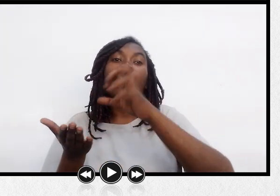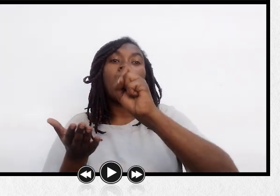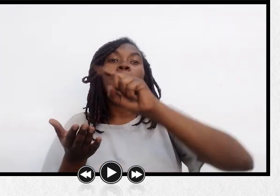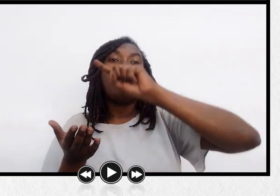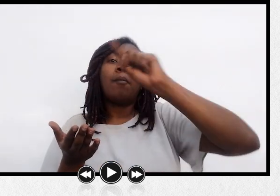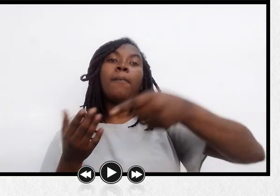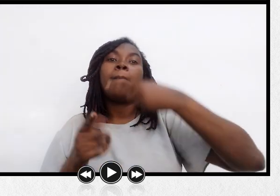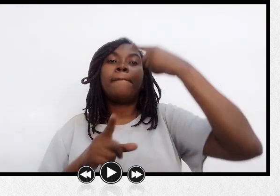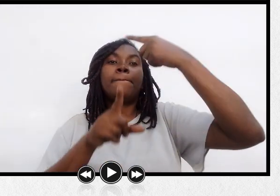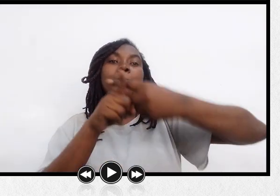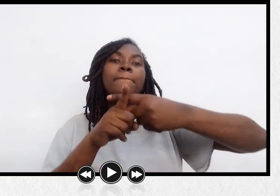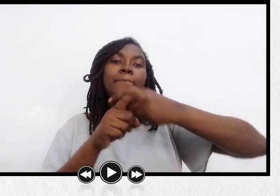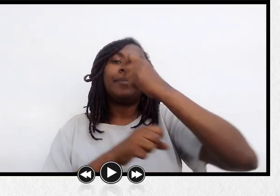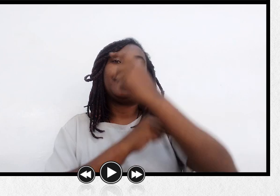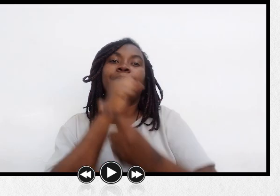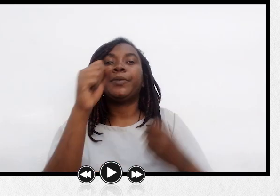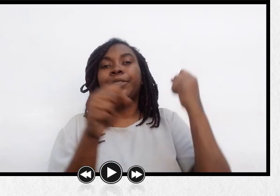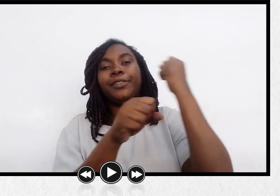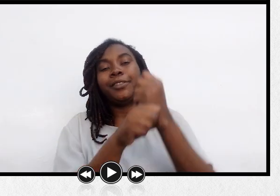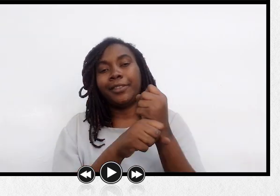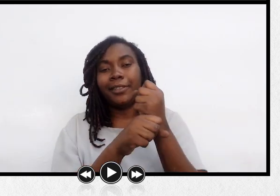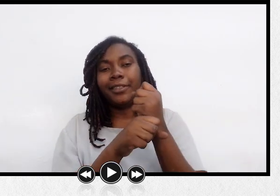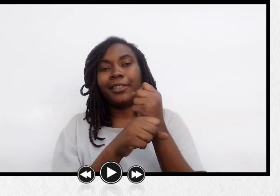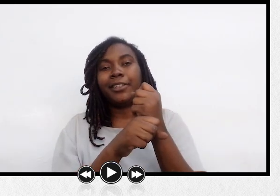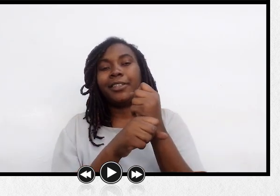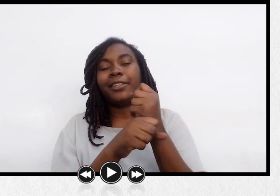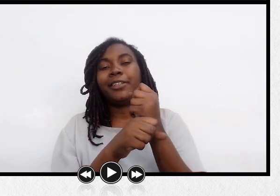milhões anual. Mas recebemos